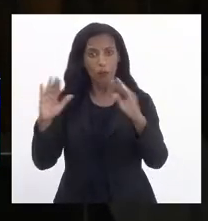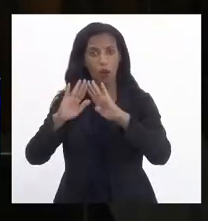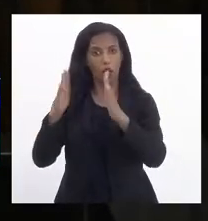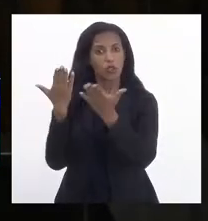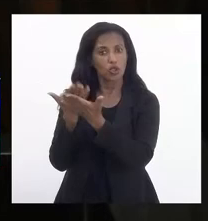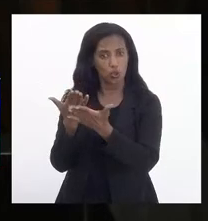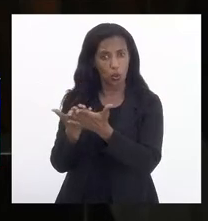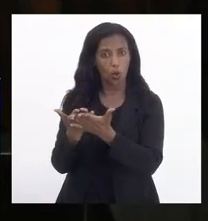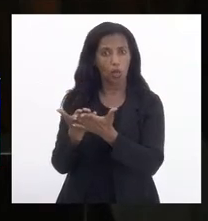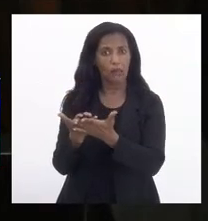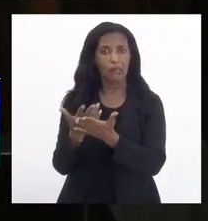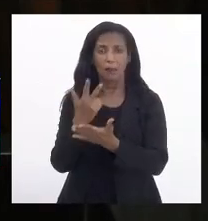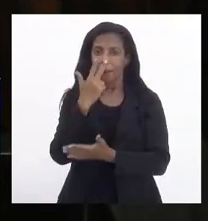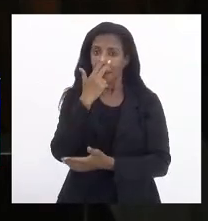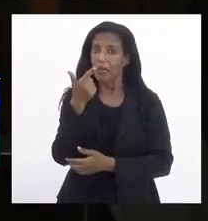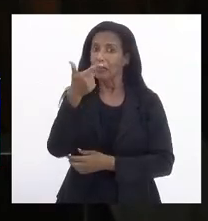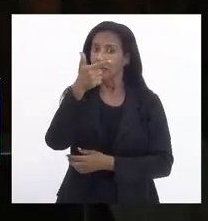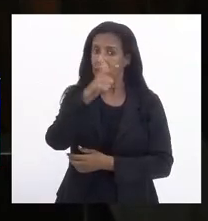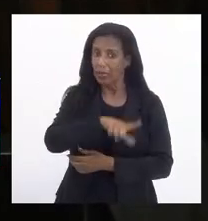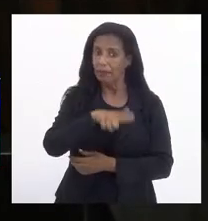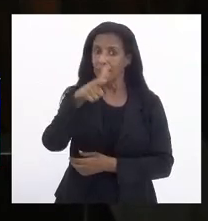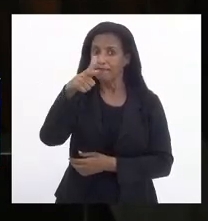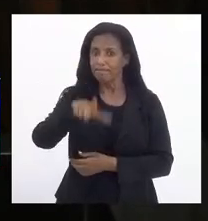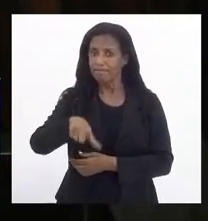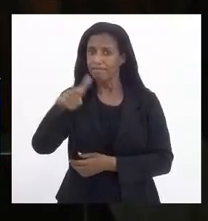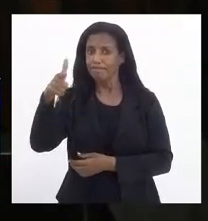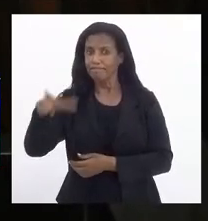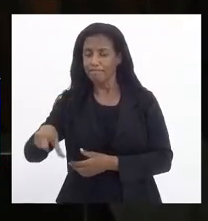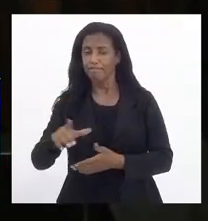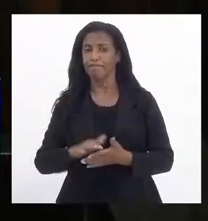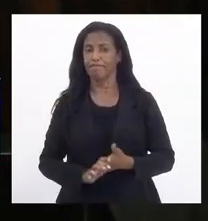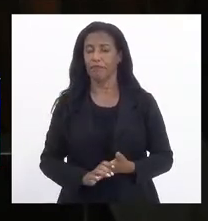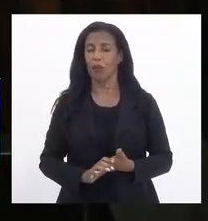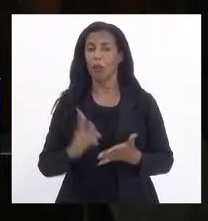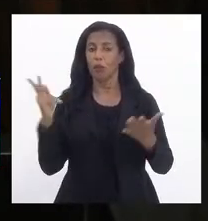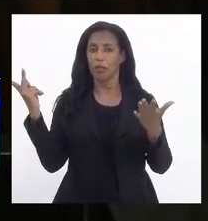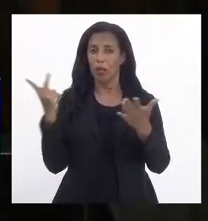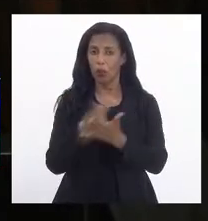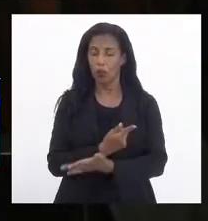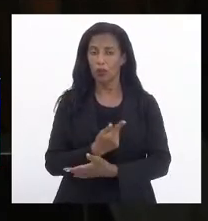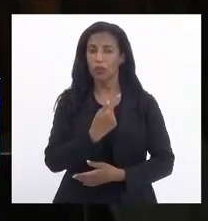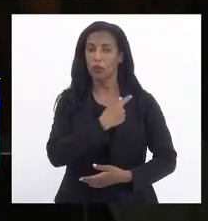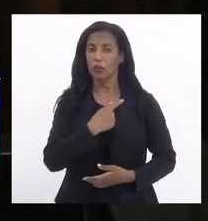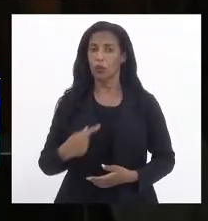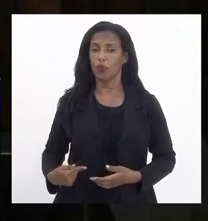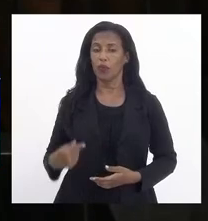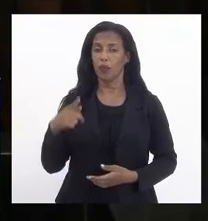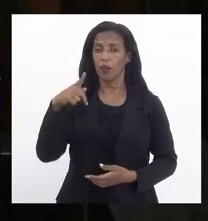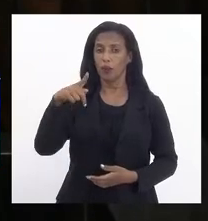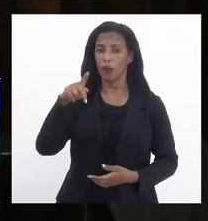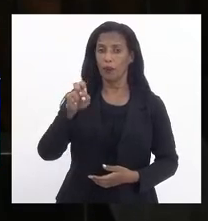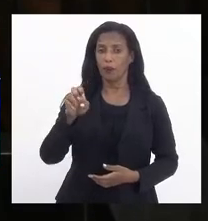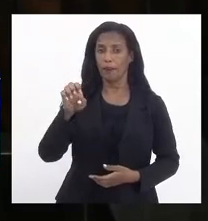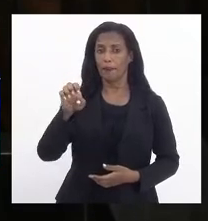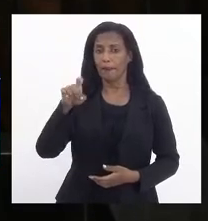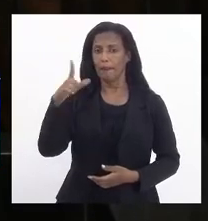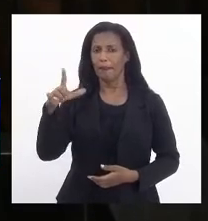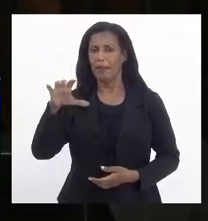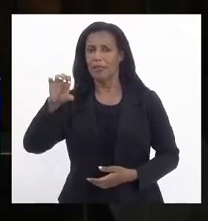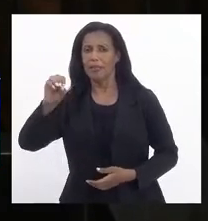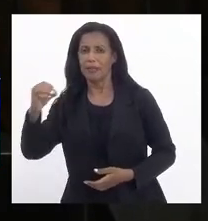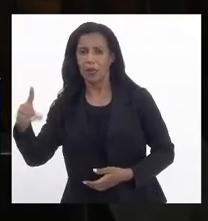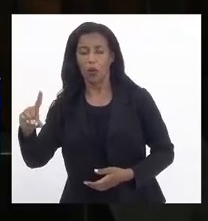está se repetindo um processo que aconteceu de forma muito acelerada durante o governo Pezão, que é um processo de